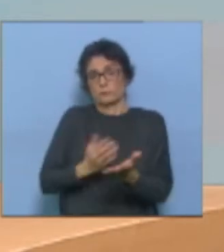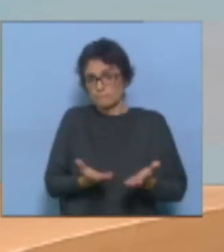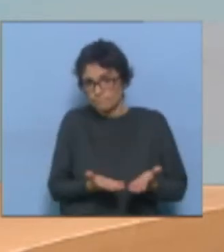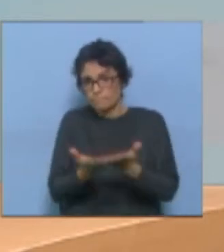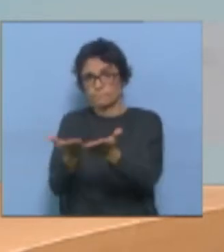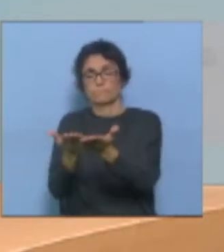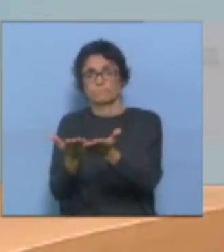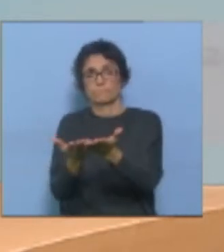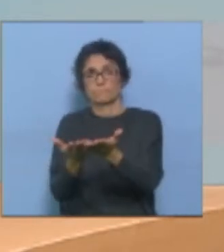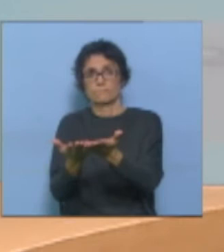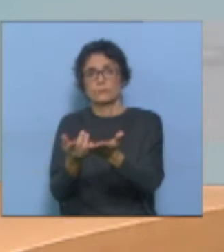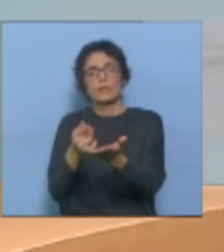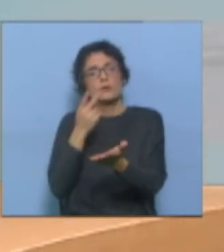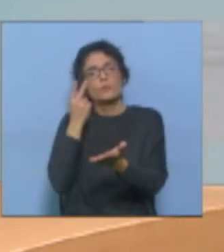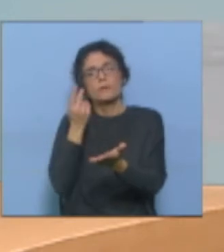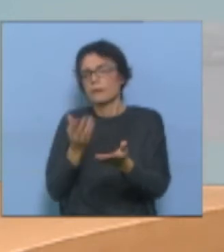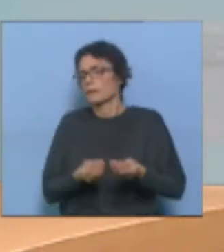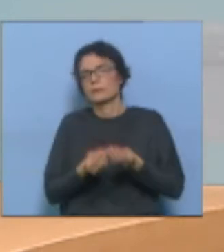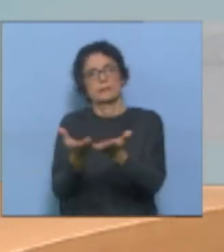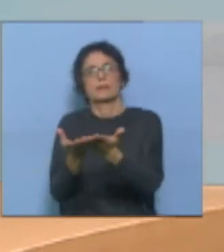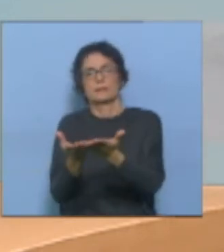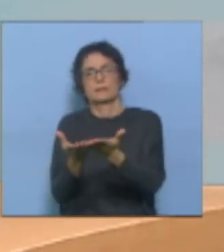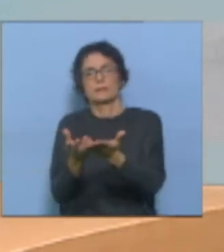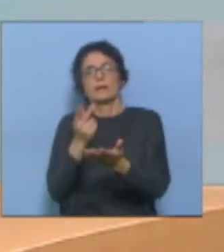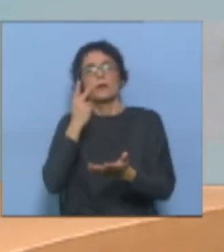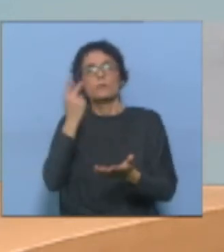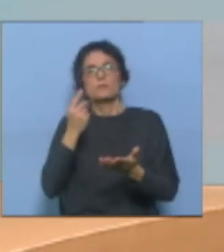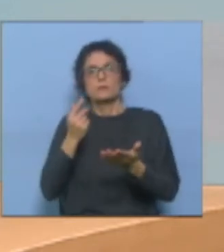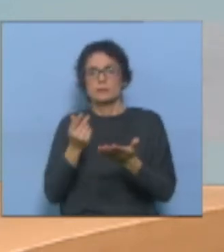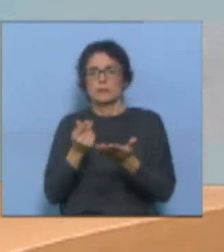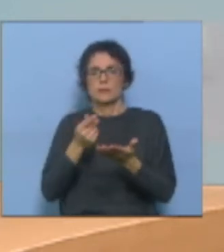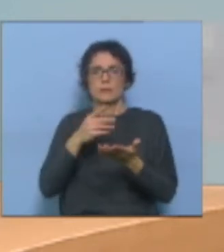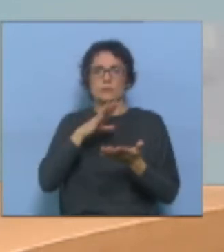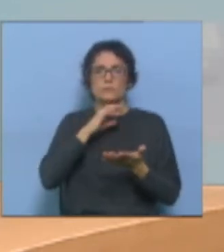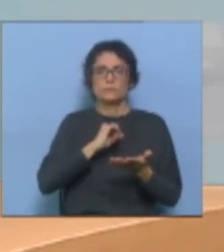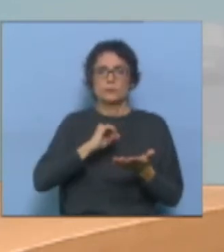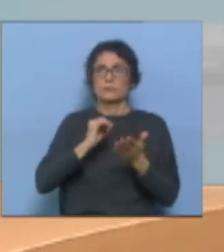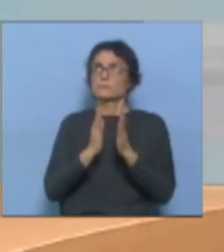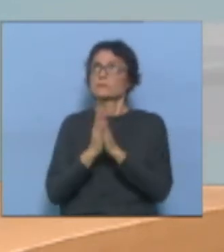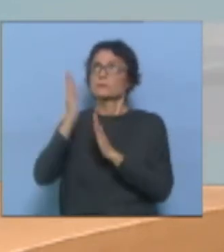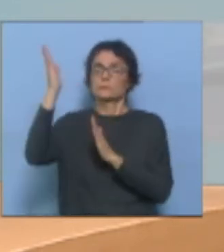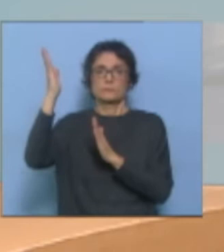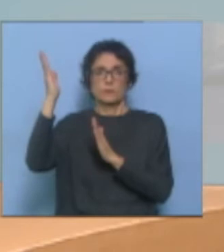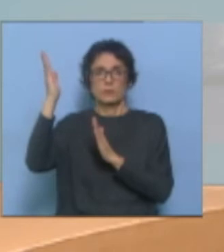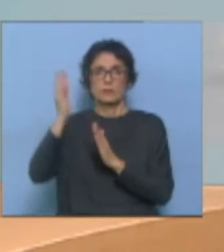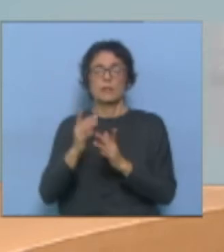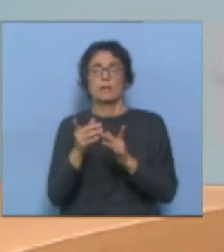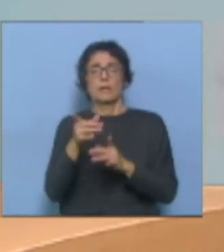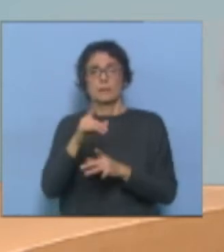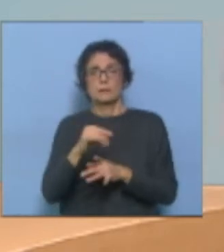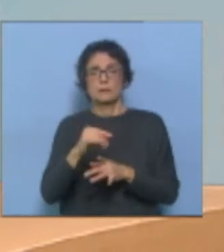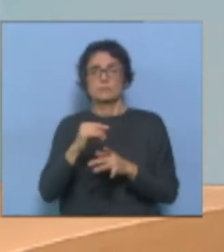filho para o Pai, e é uma vida total para o reino, né? Para o serviço aos outros. Portanto, é inseparável